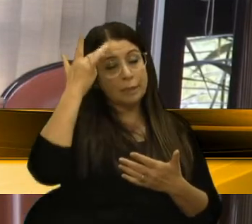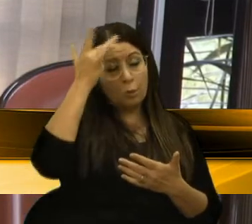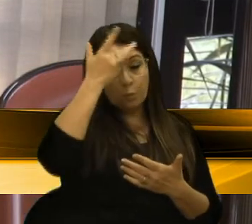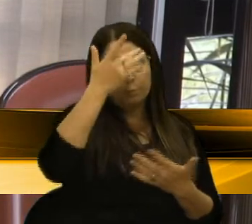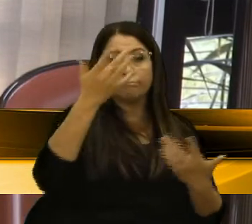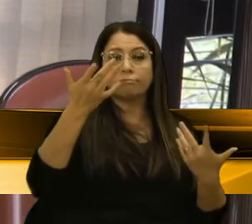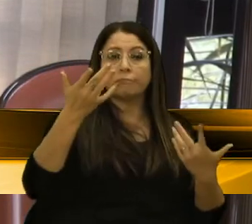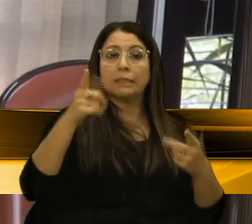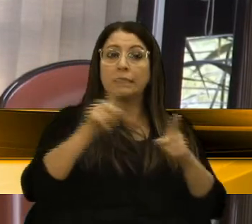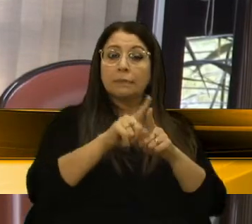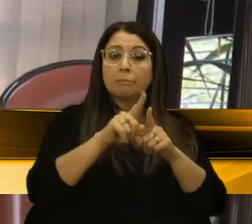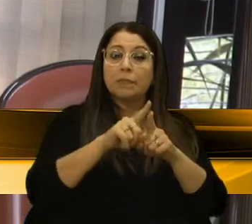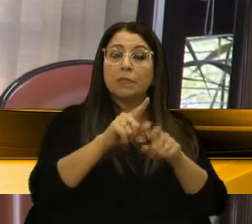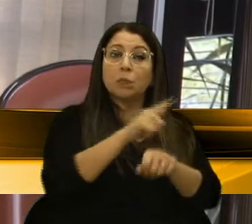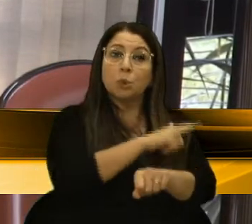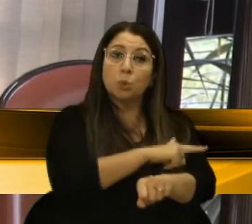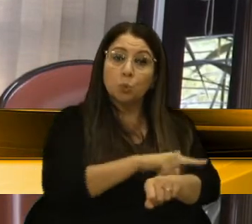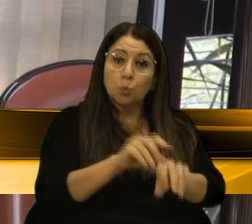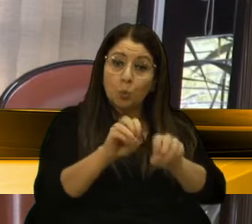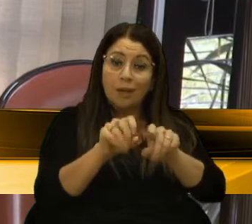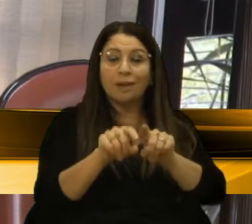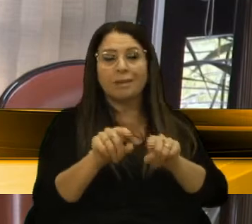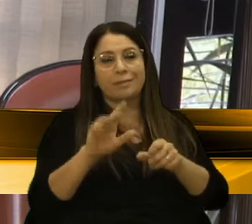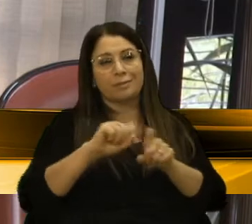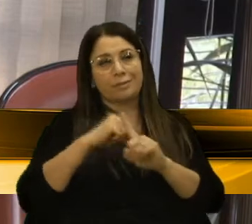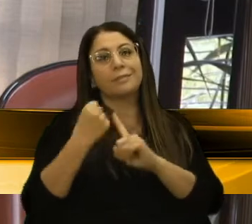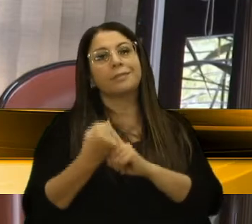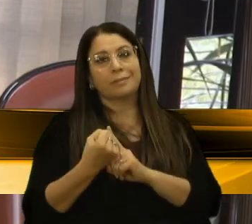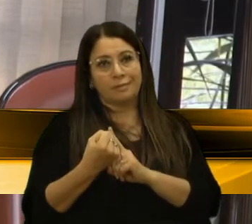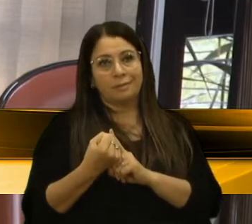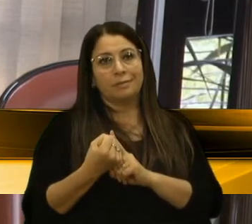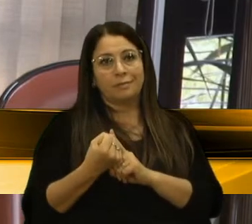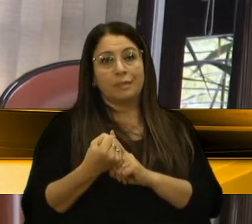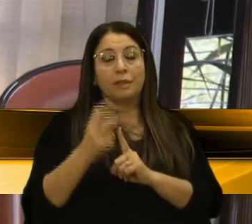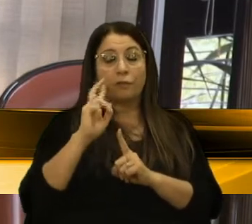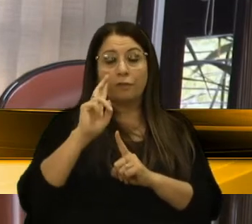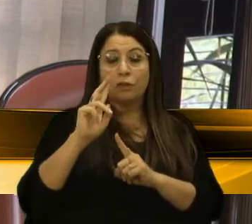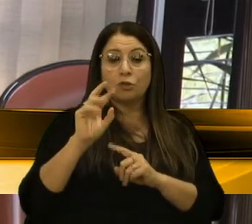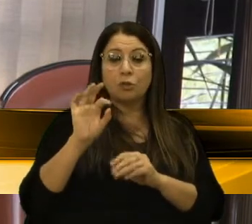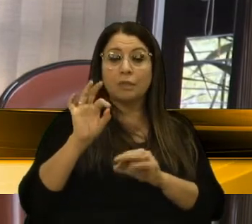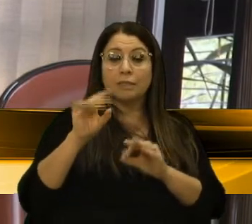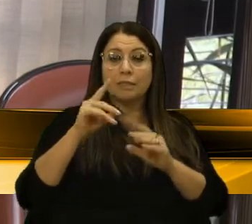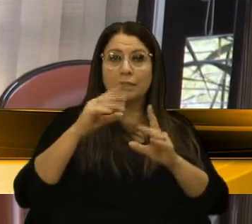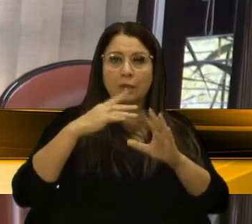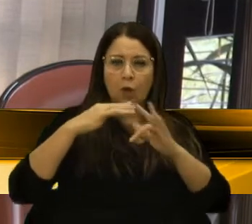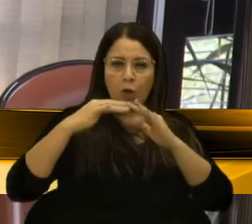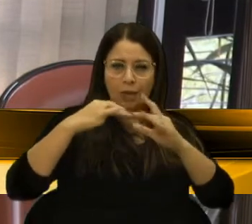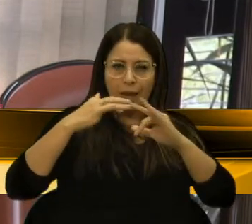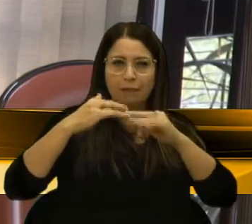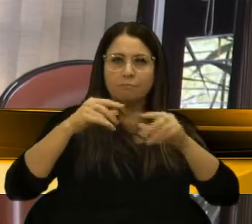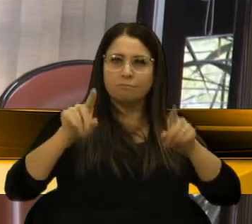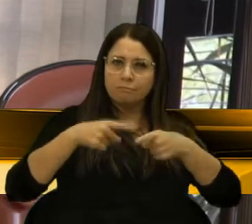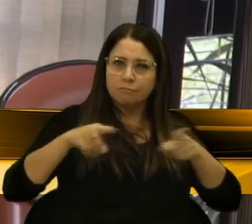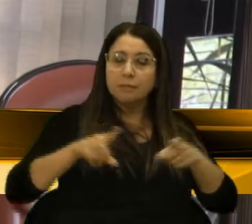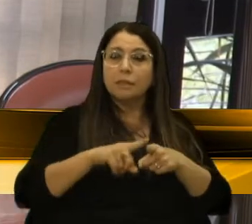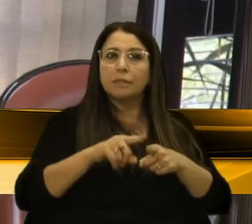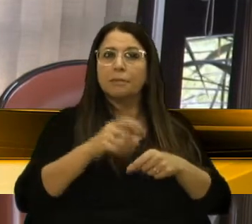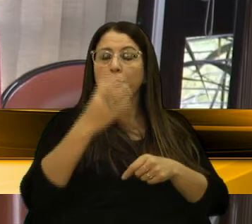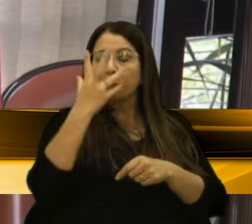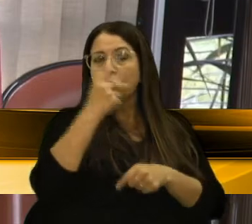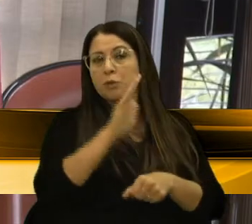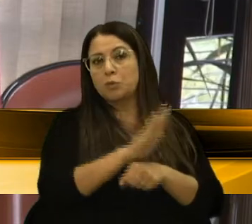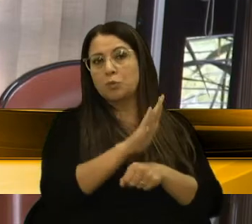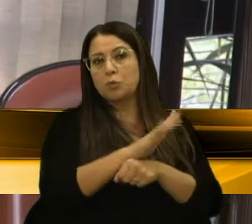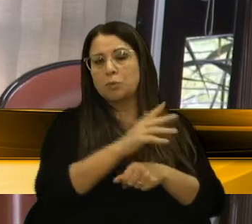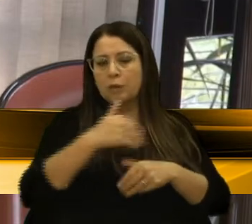também educa, né, a nossa sociedade. Então, eu vejo que a Orquestra de Sopro ela tem dado belíssimas contribuições ao longo da